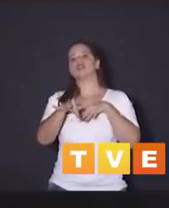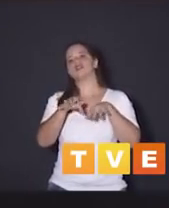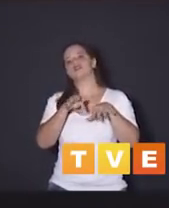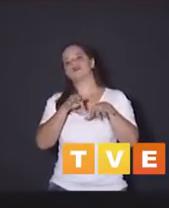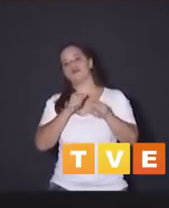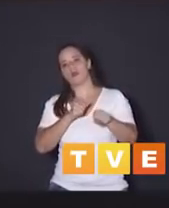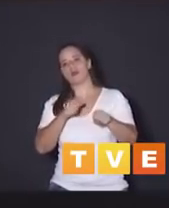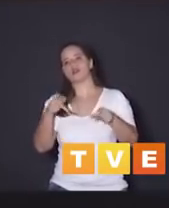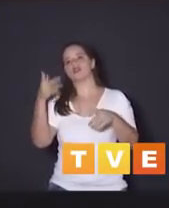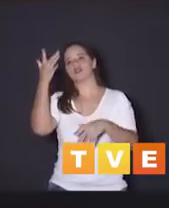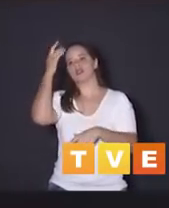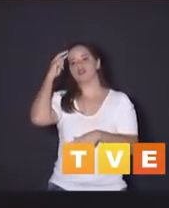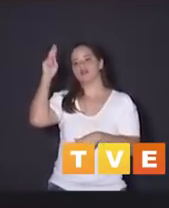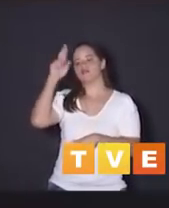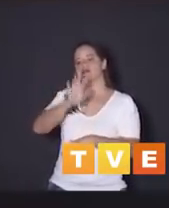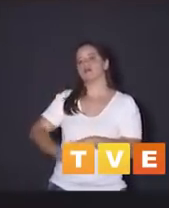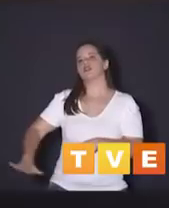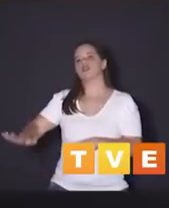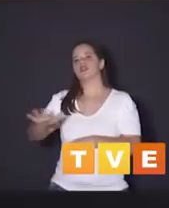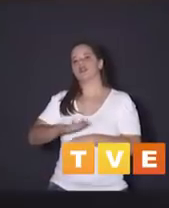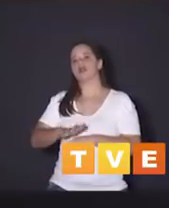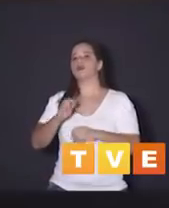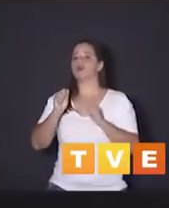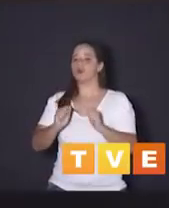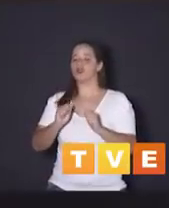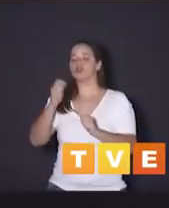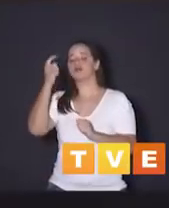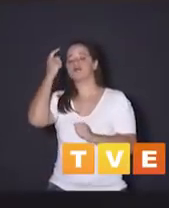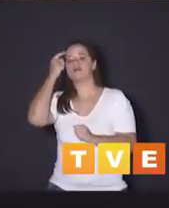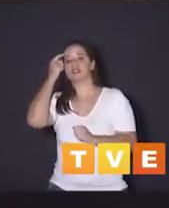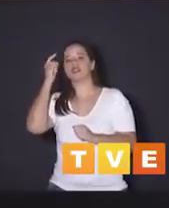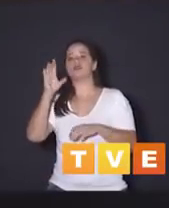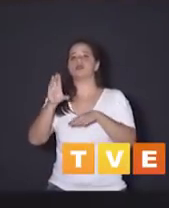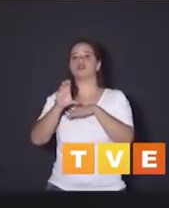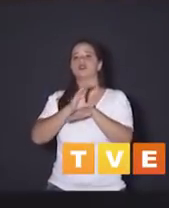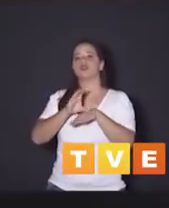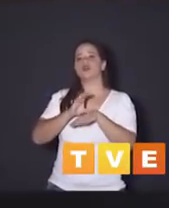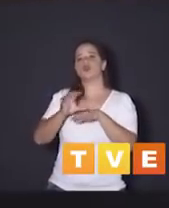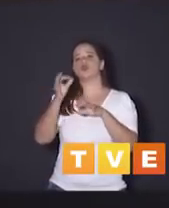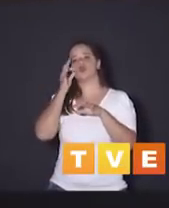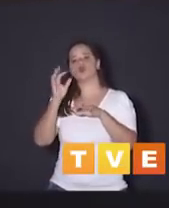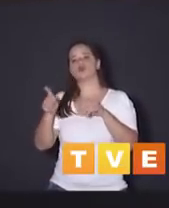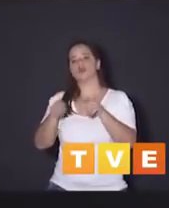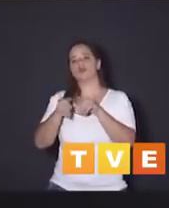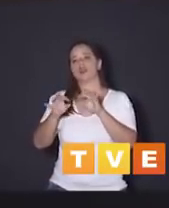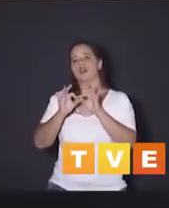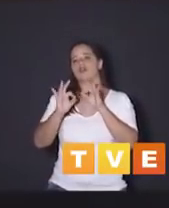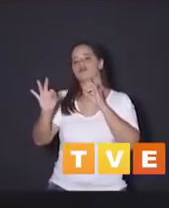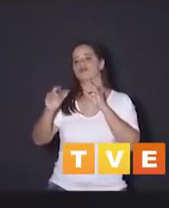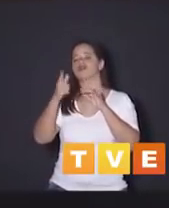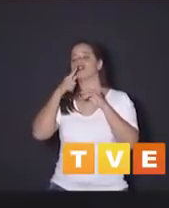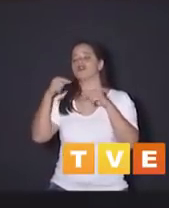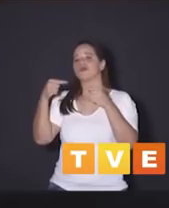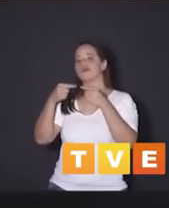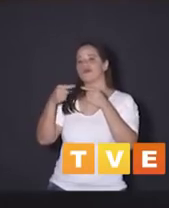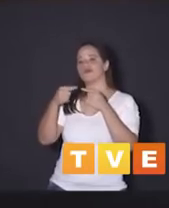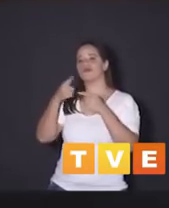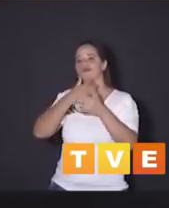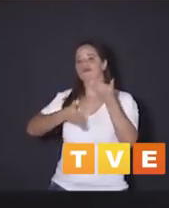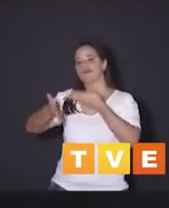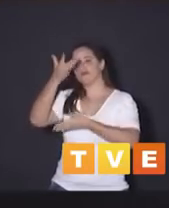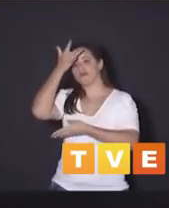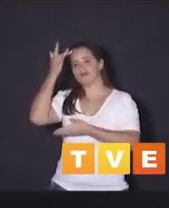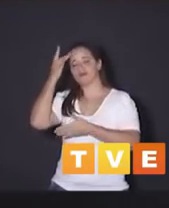para gestão territorial e podemos pensar em um curso de extensão que tanto envolva o pessoal de dentro